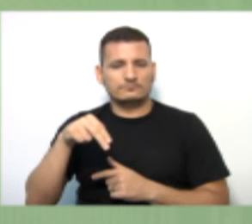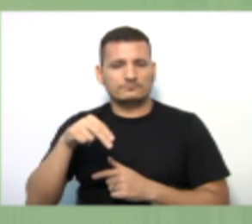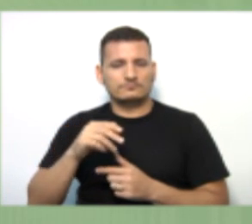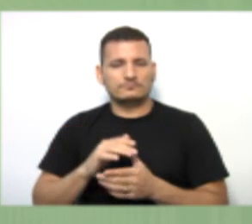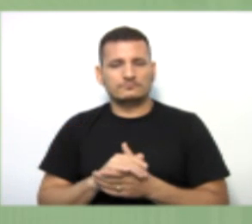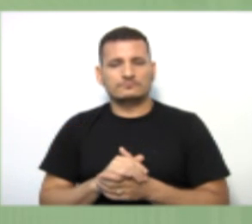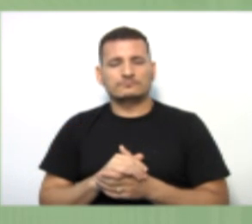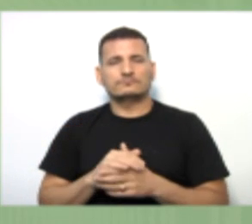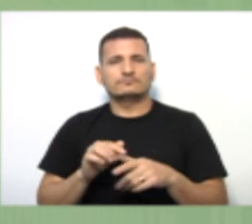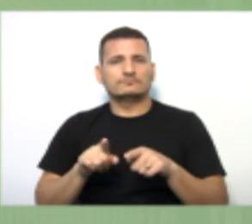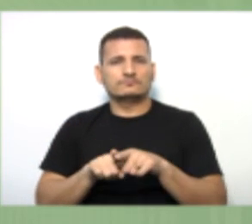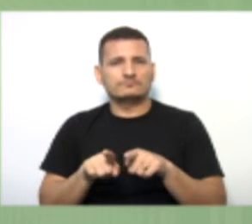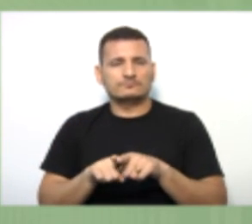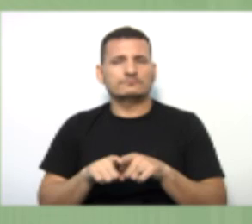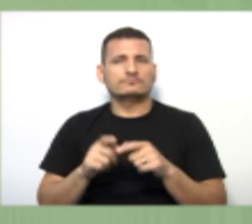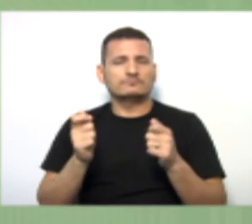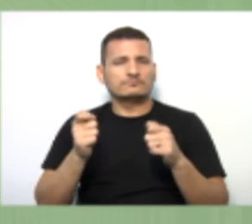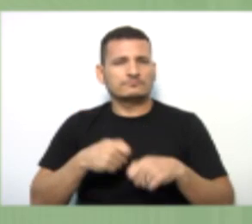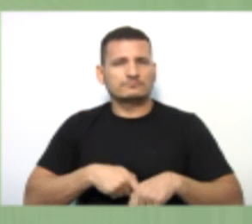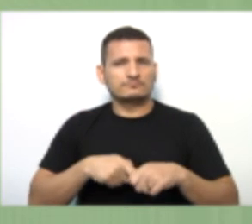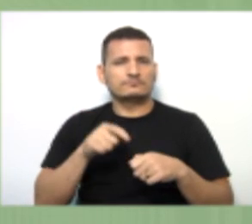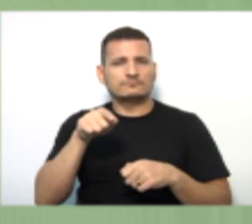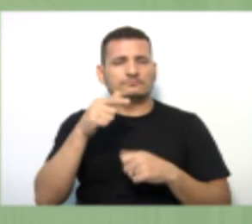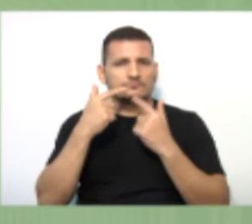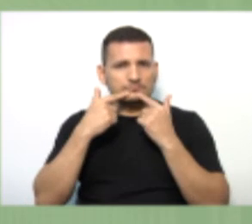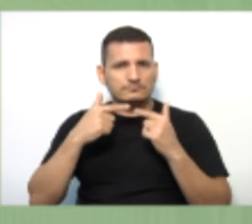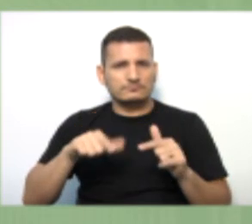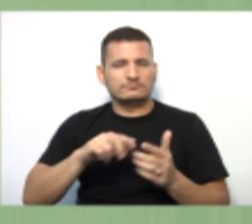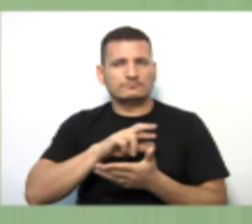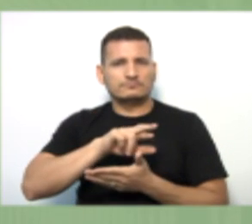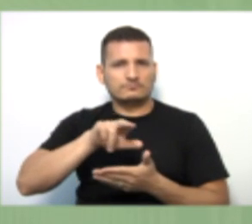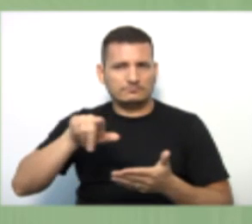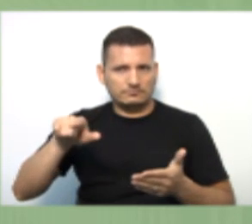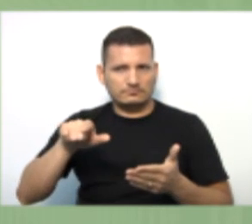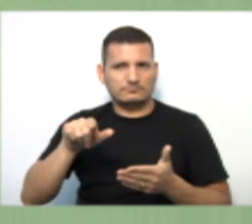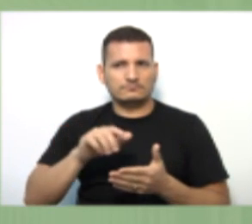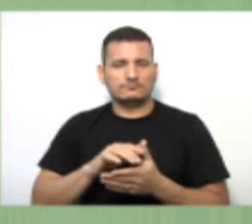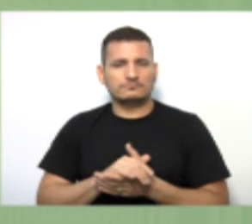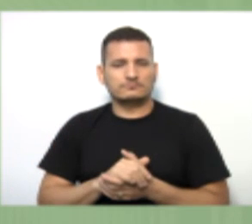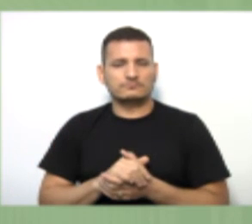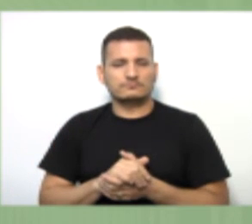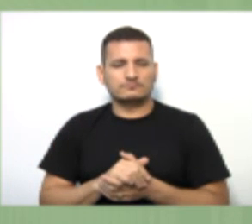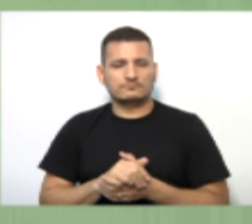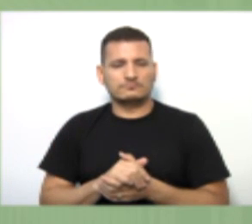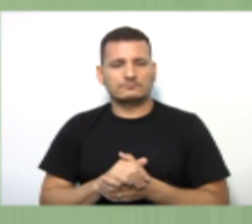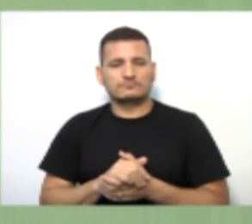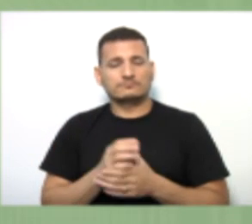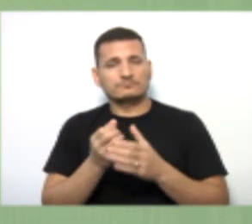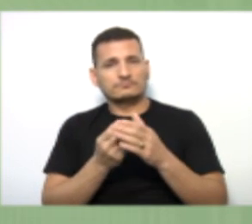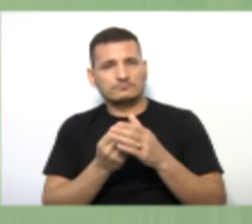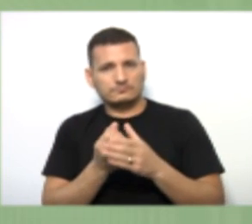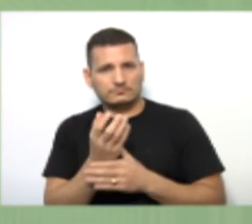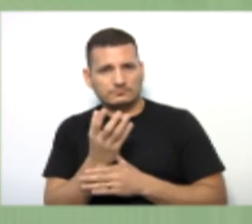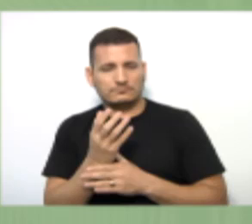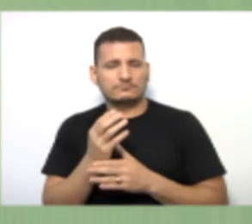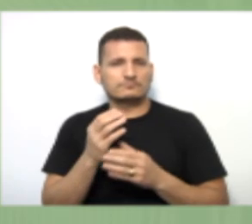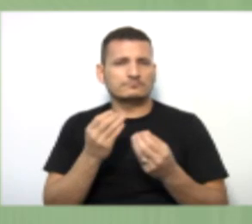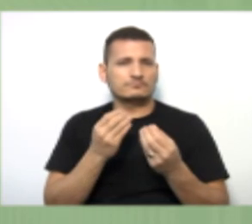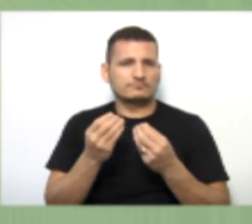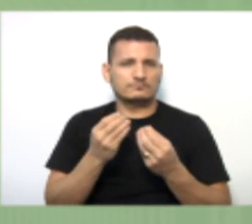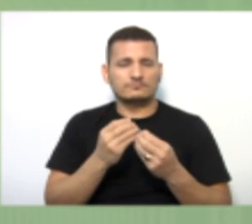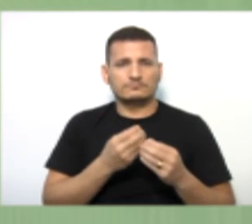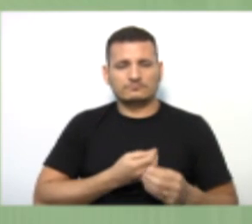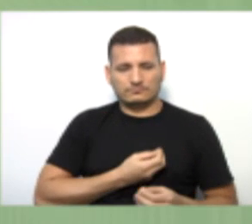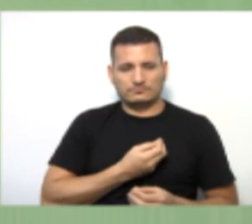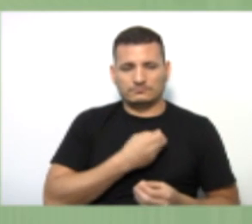E entraremos no mundo das possibilidades dessa linguagem, onde criaremos pequenas soluções baseadas no mundo